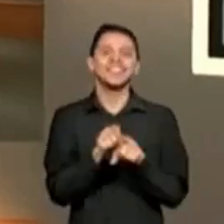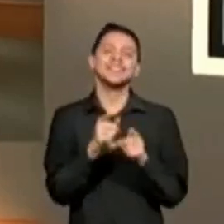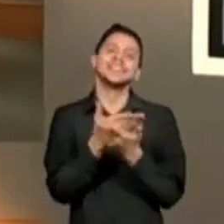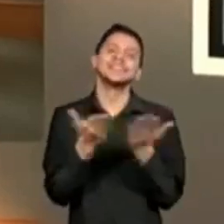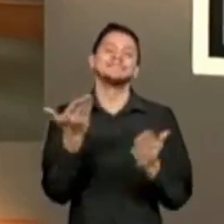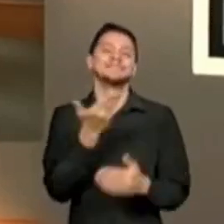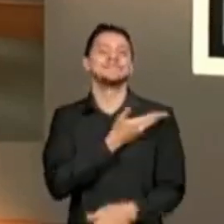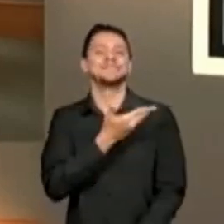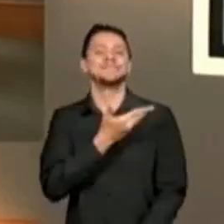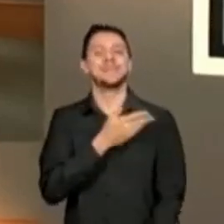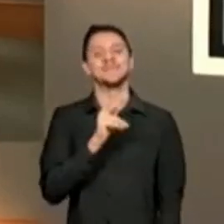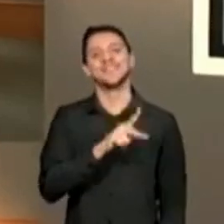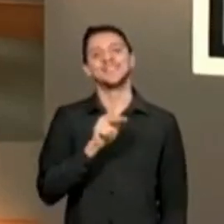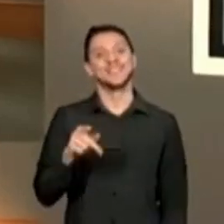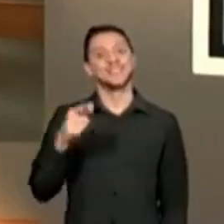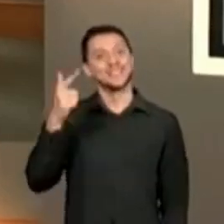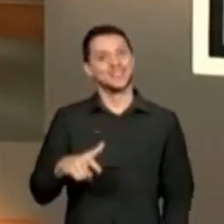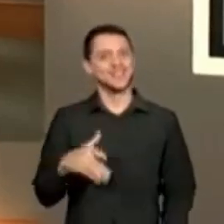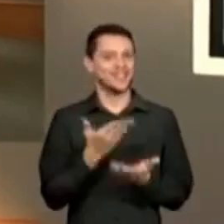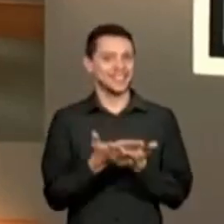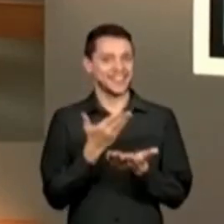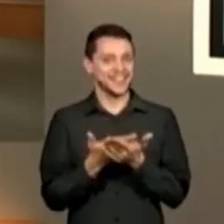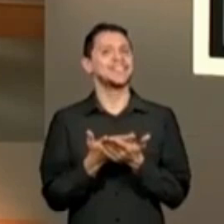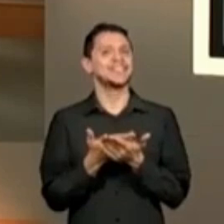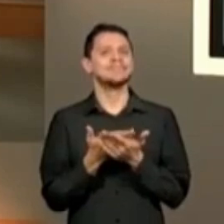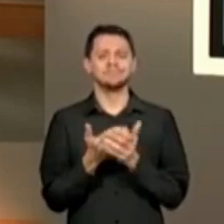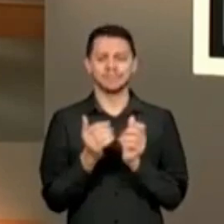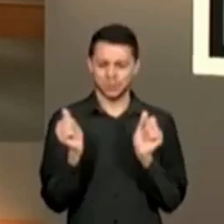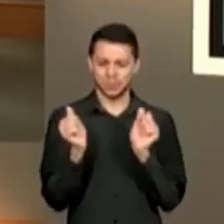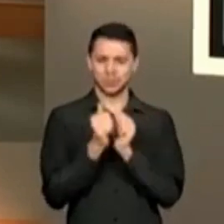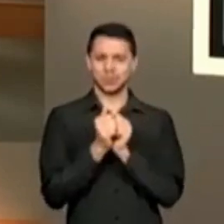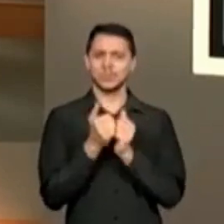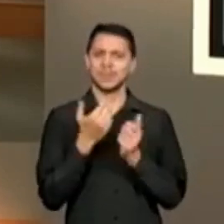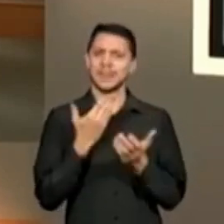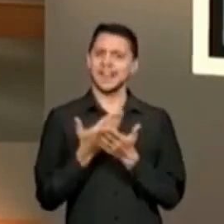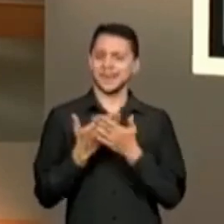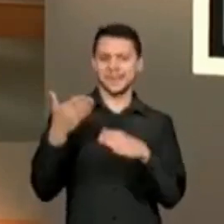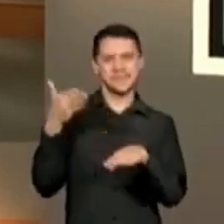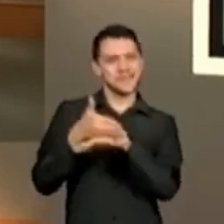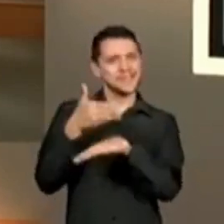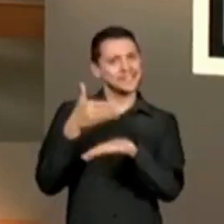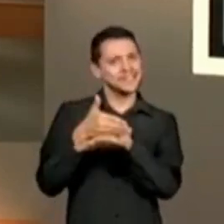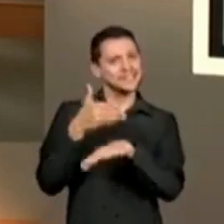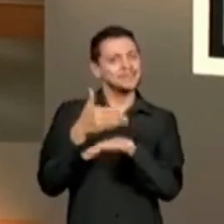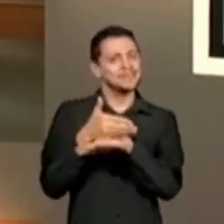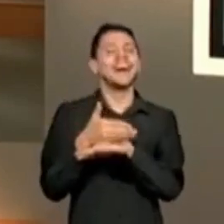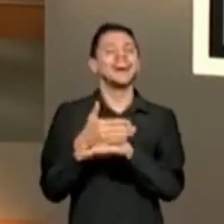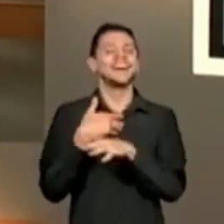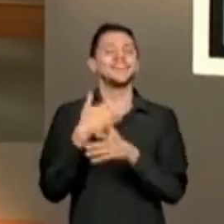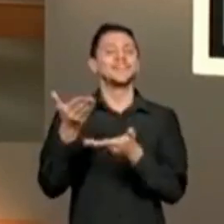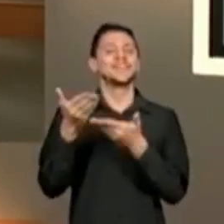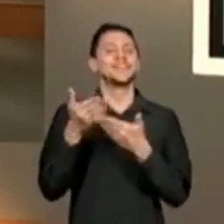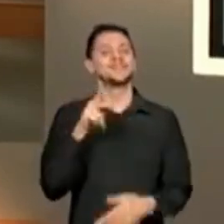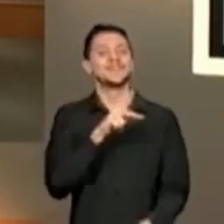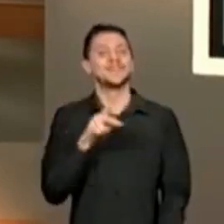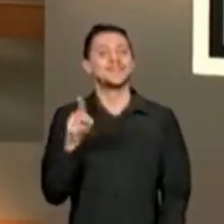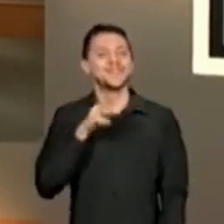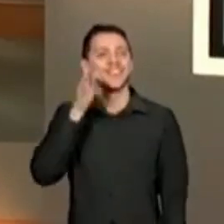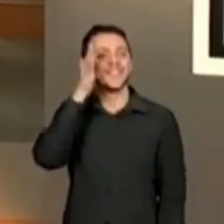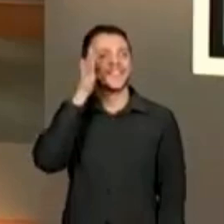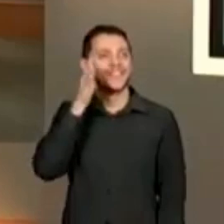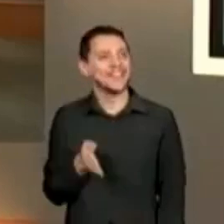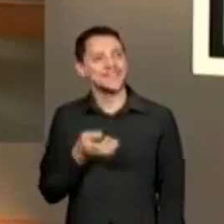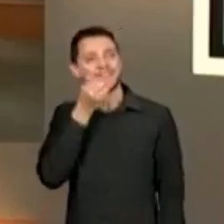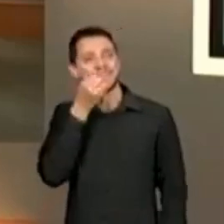a mais uma aula. E para compartilhar aqui com a gente, para participar aí juntinho, eu trouxe a professora Fran. Seja